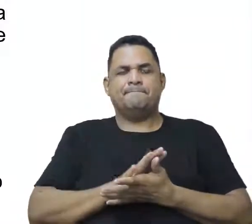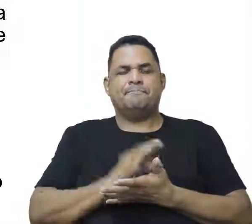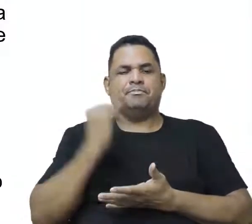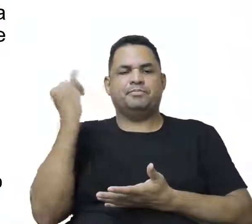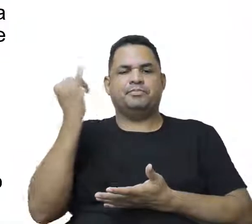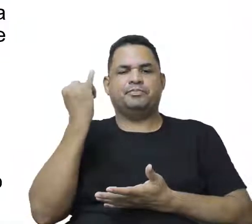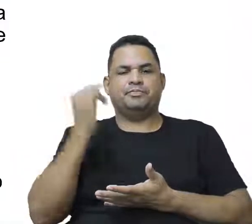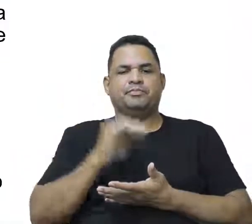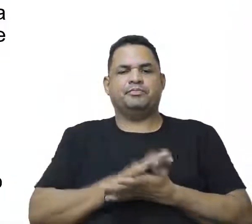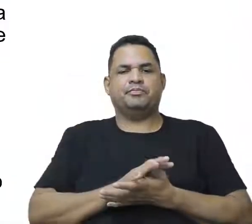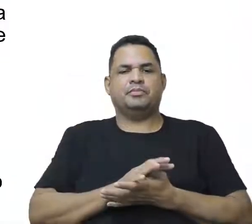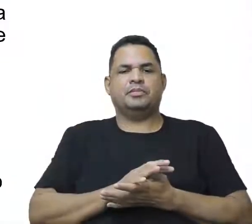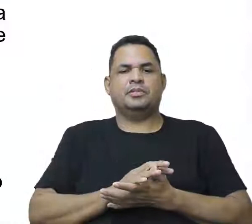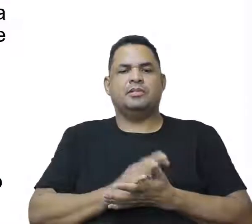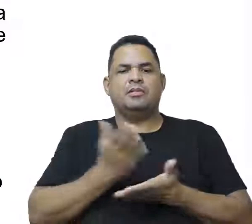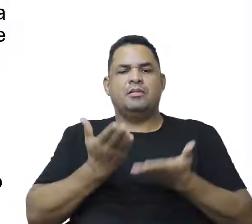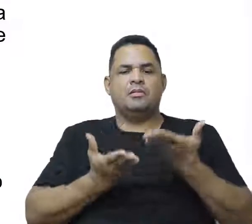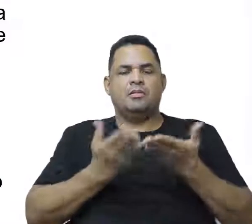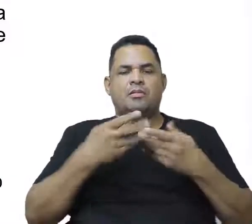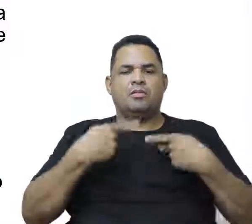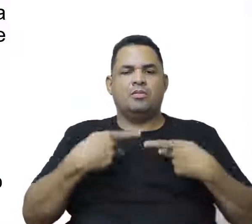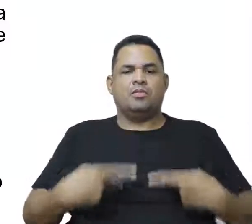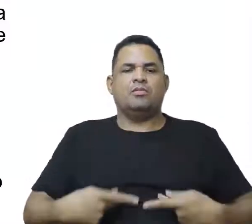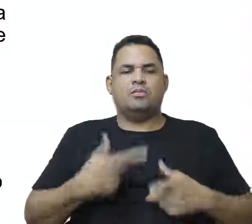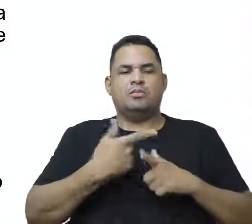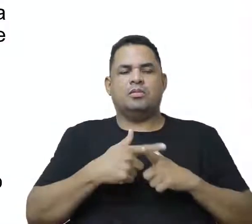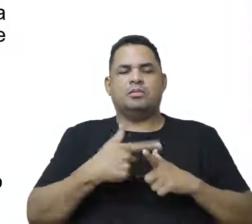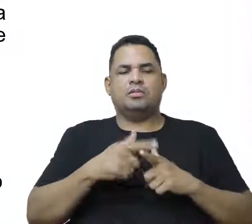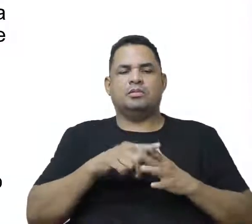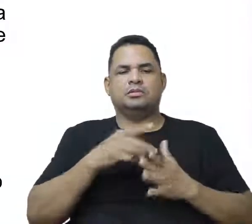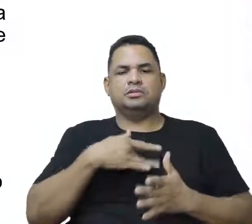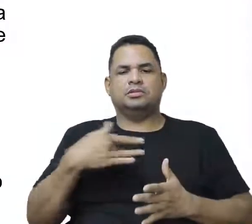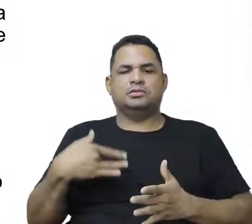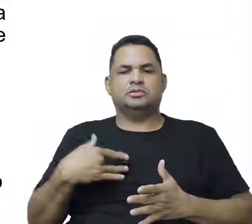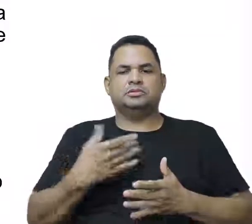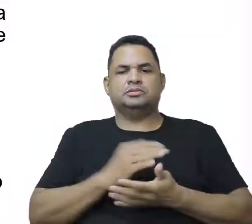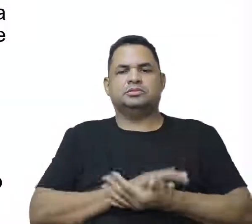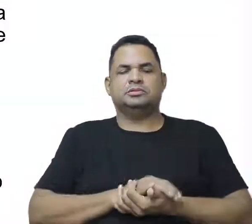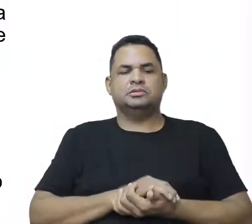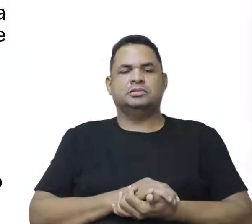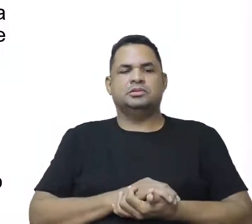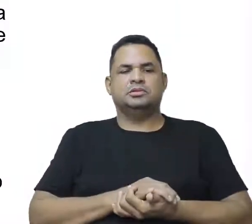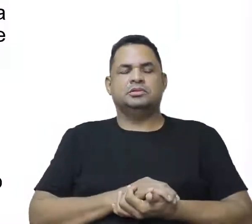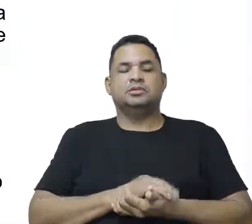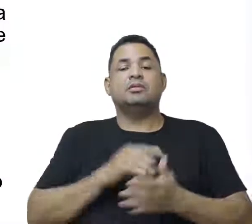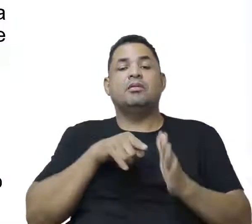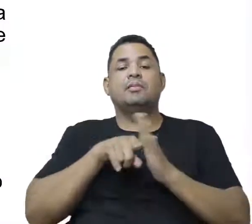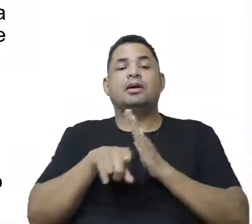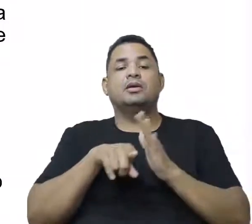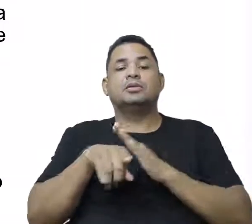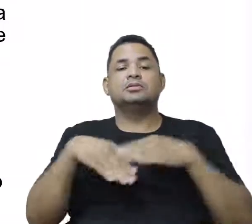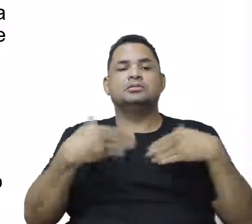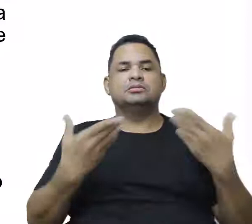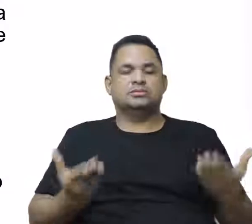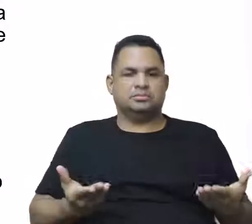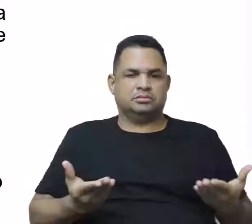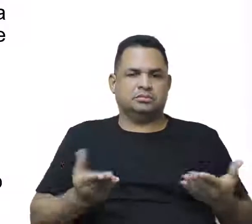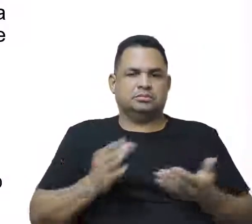quê? Peso corporal e problemas de saúde. O que o comando traz na